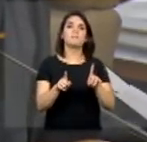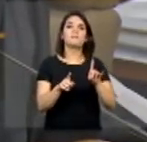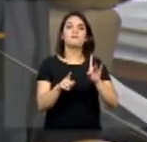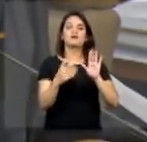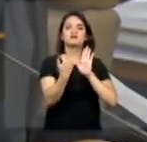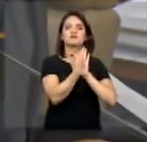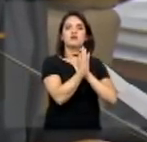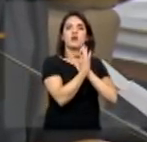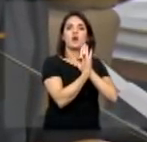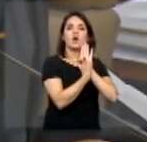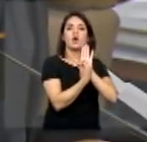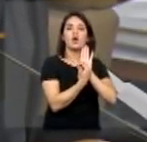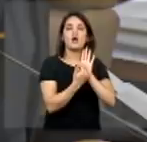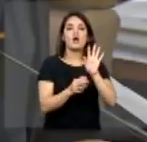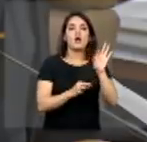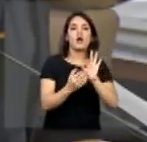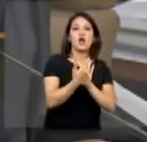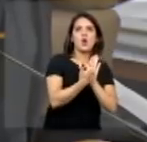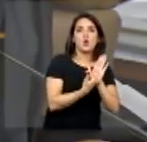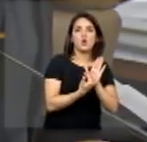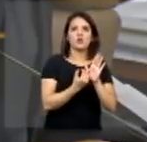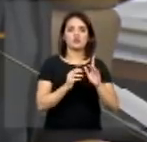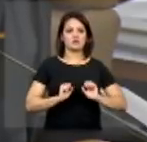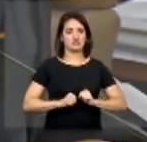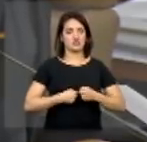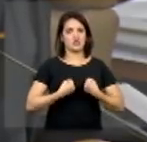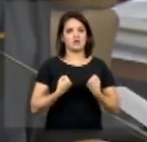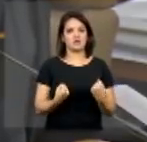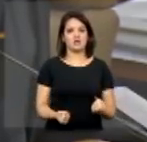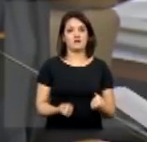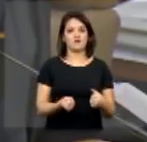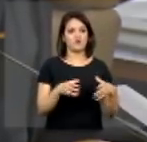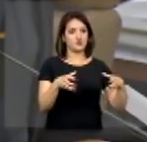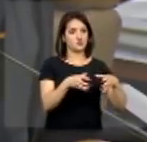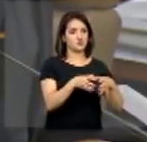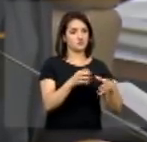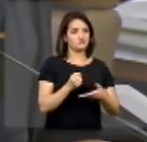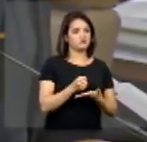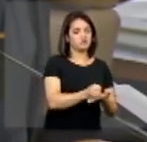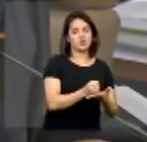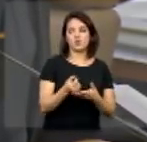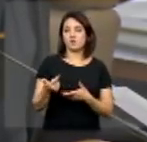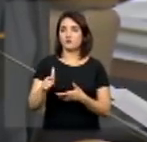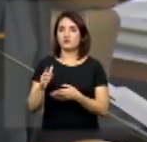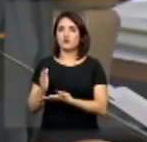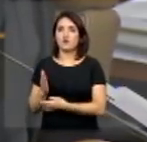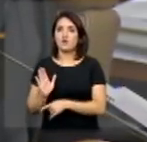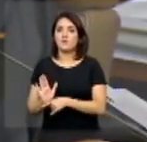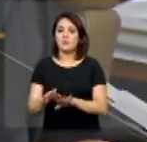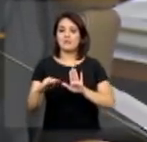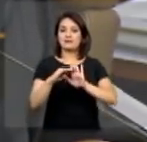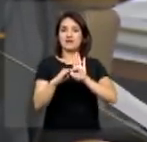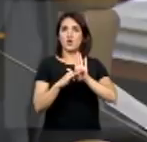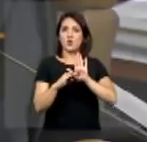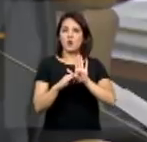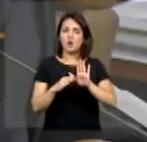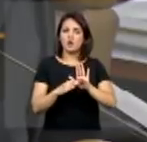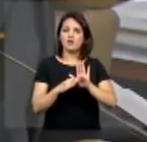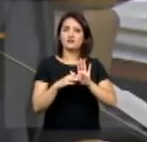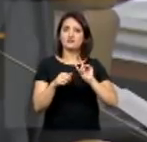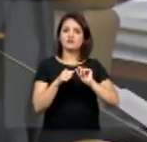finais entre defesas de agentes colaboradores e não colaboradores configuraria consectário